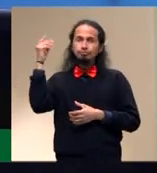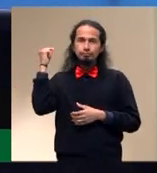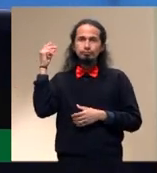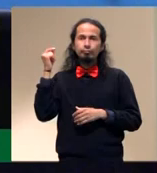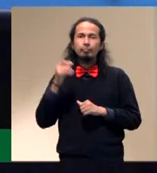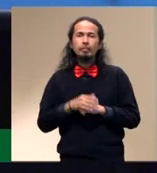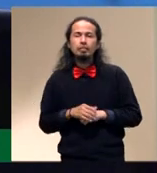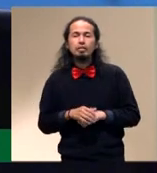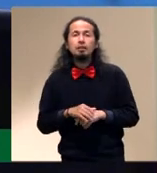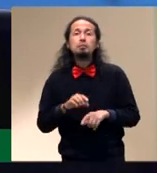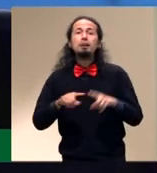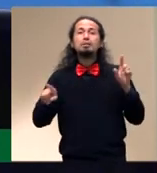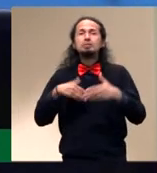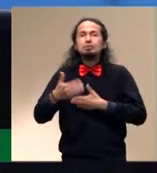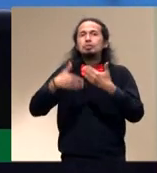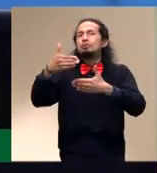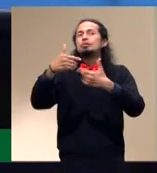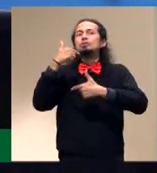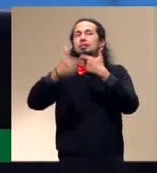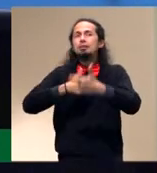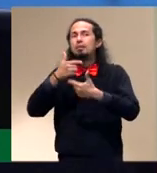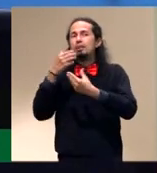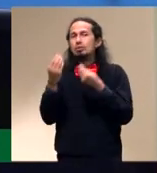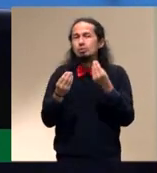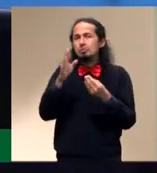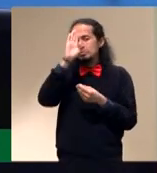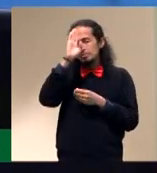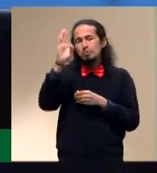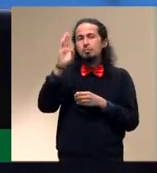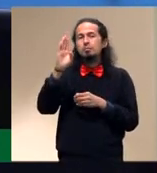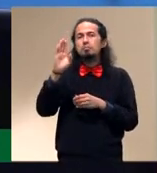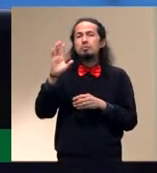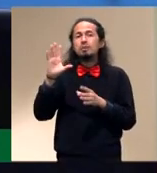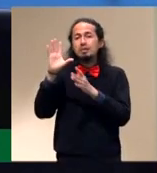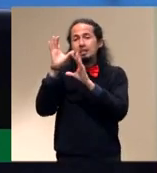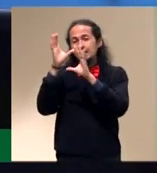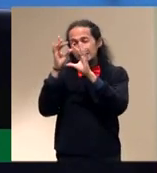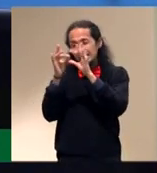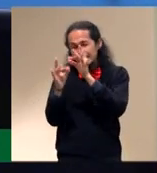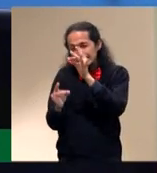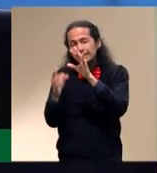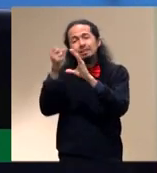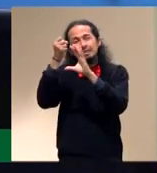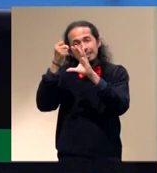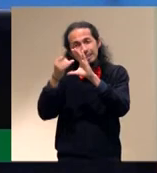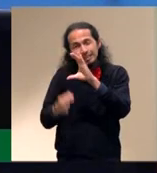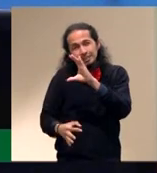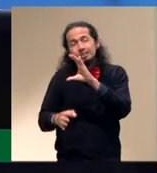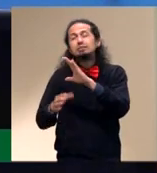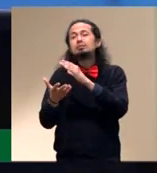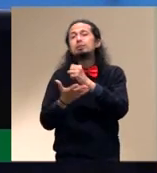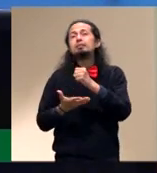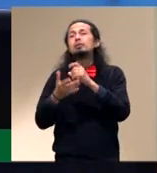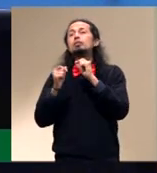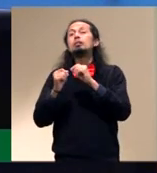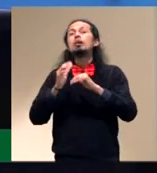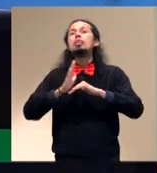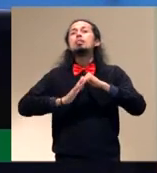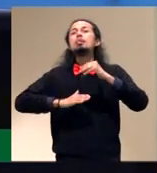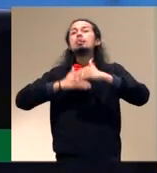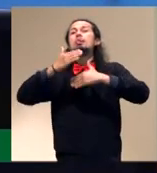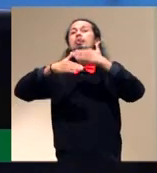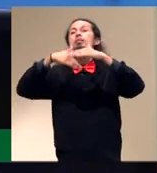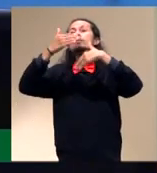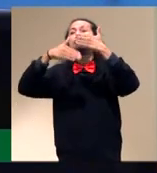desenvolvido estritamente a partir dos aspectos do desenvolvimento da criança. Como se